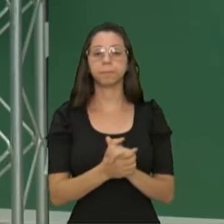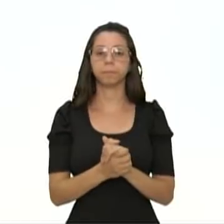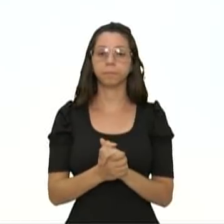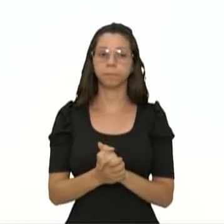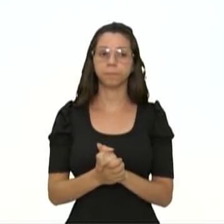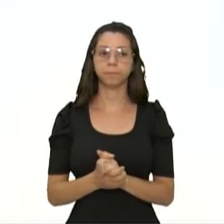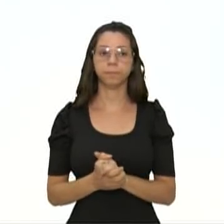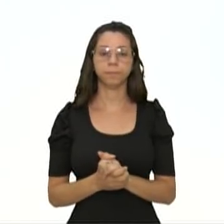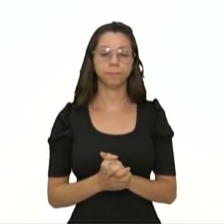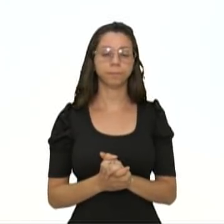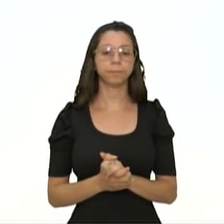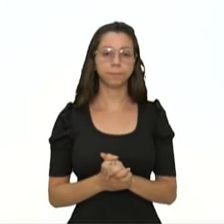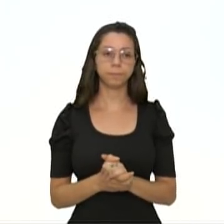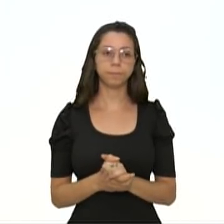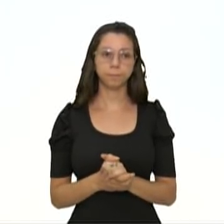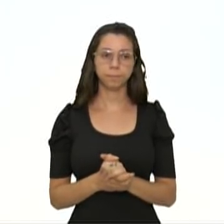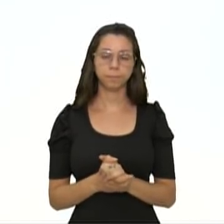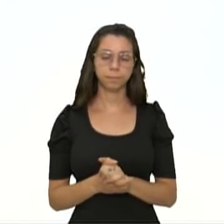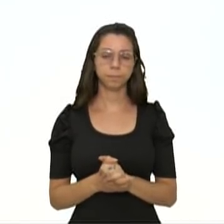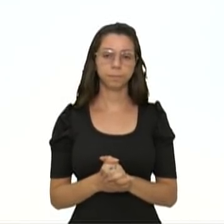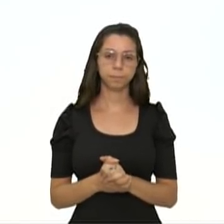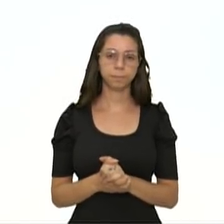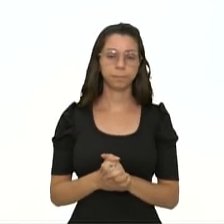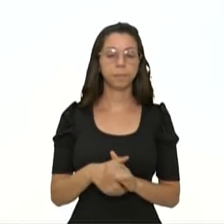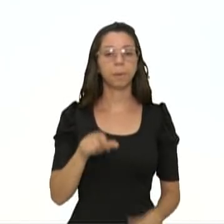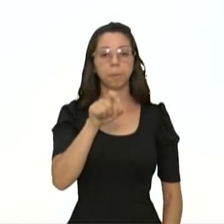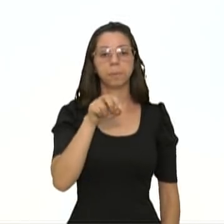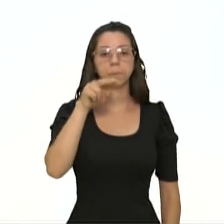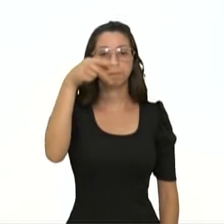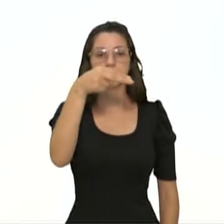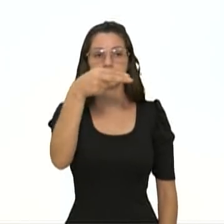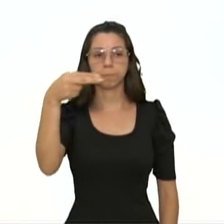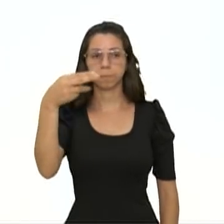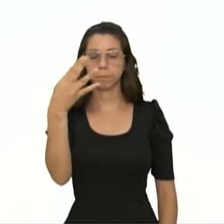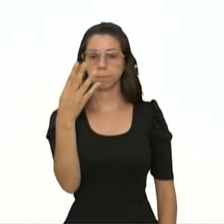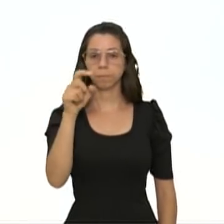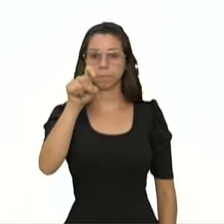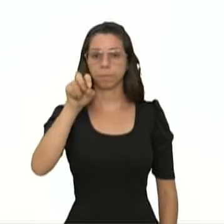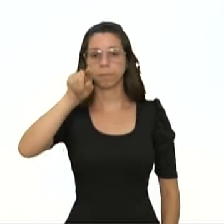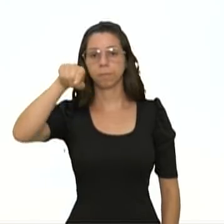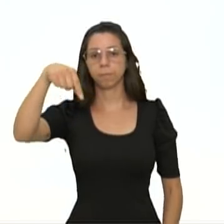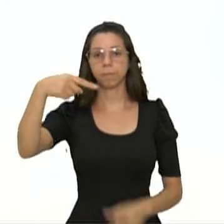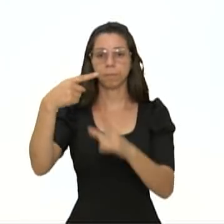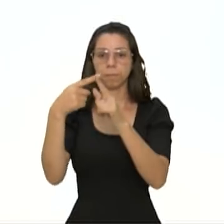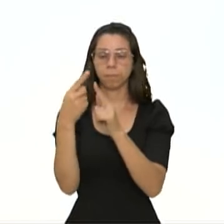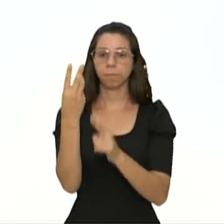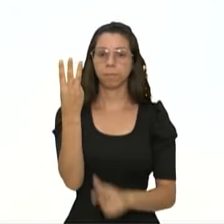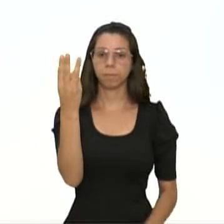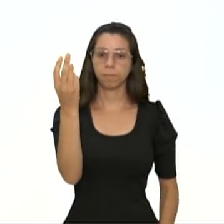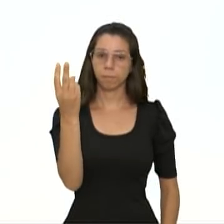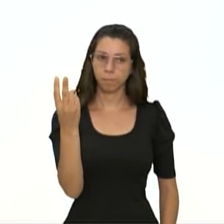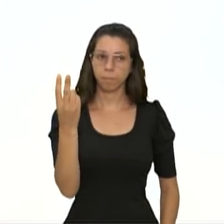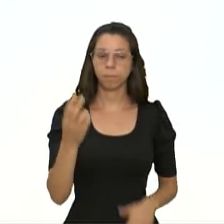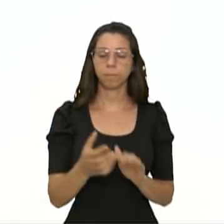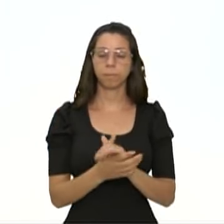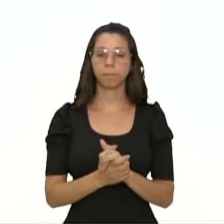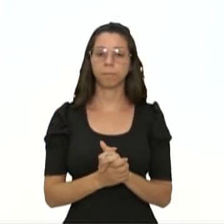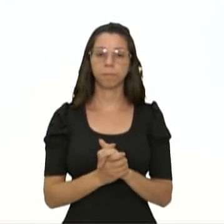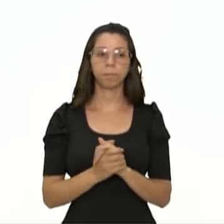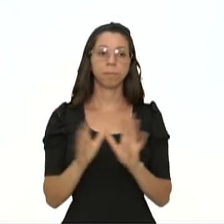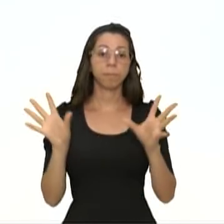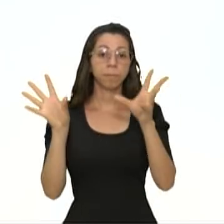quadrado, x igual a x mais 32, área do retângulo. Simplificando essa equação, 4x